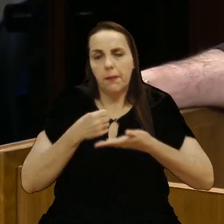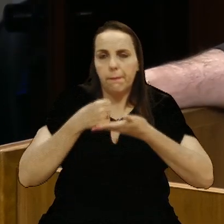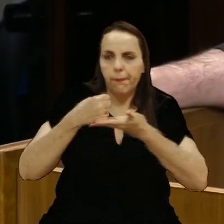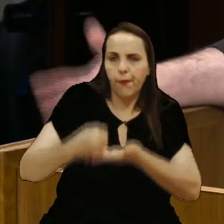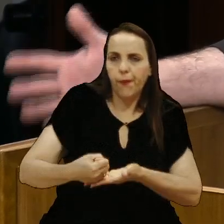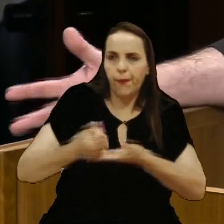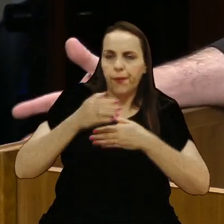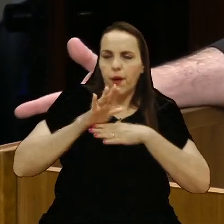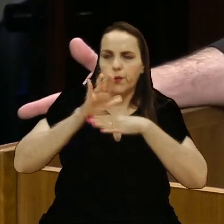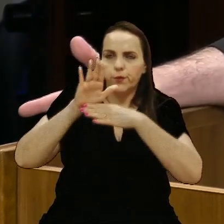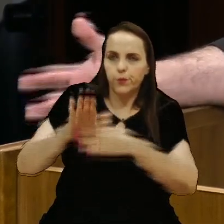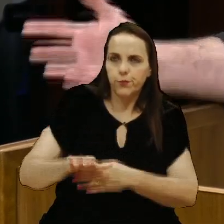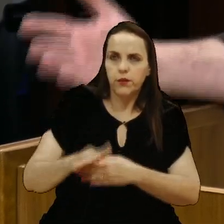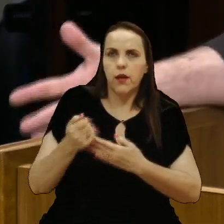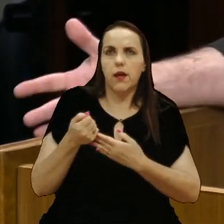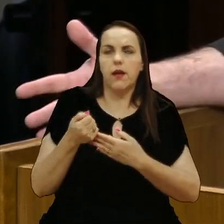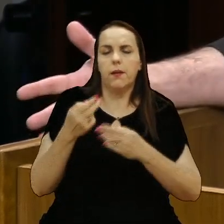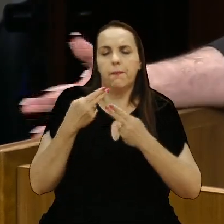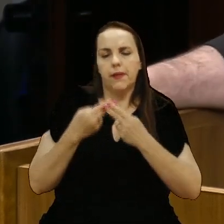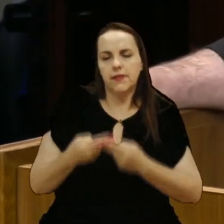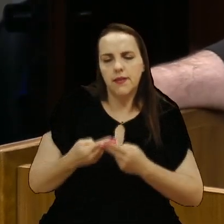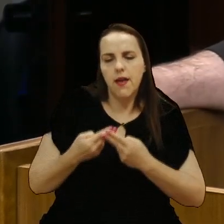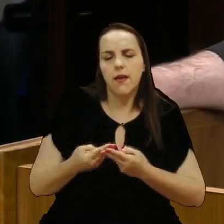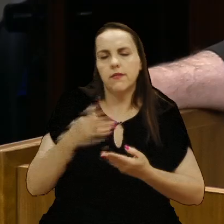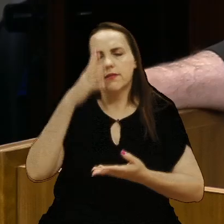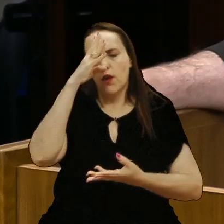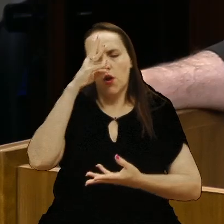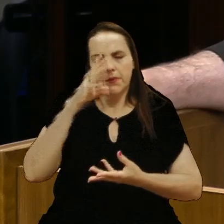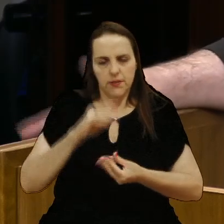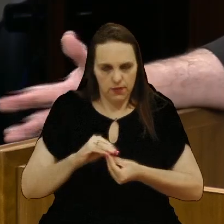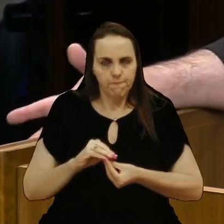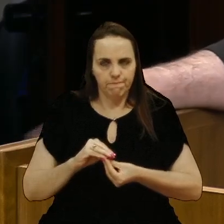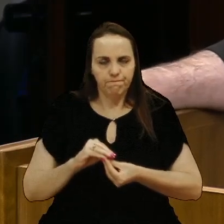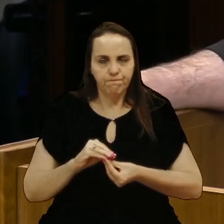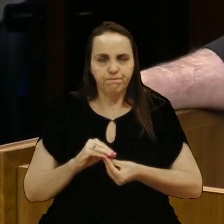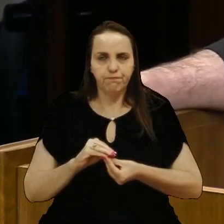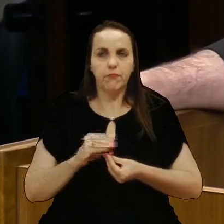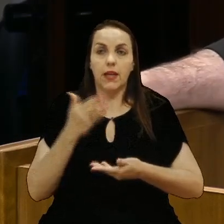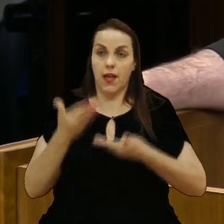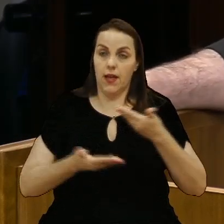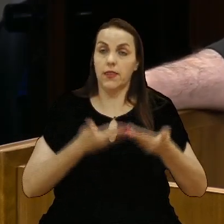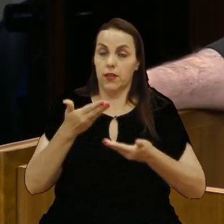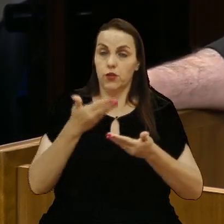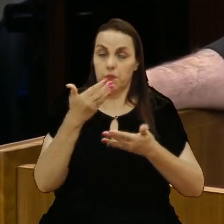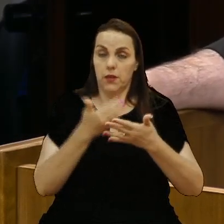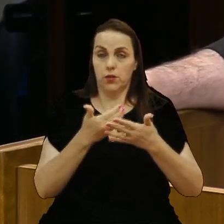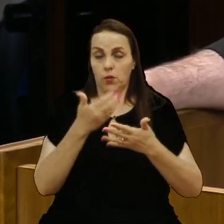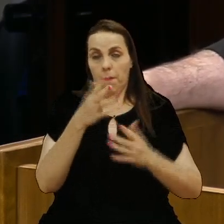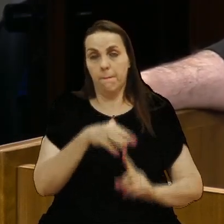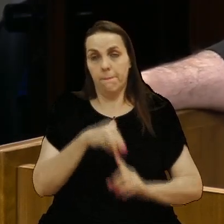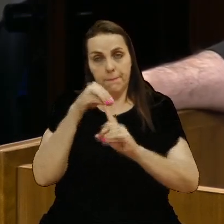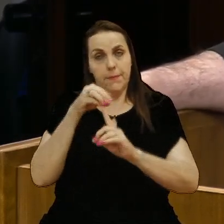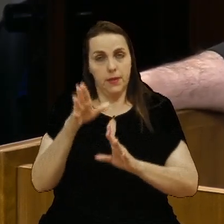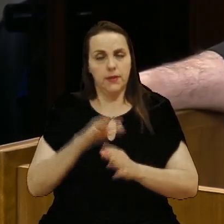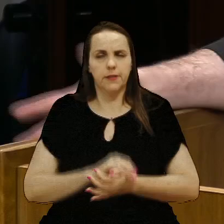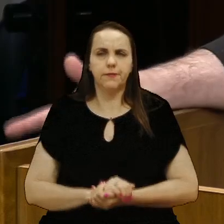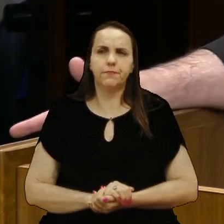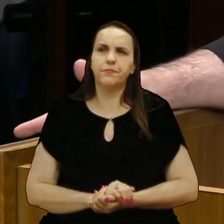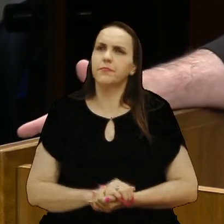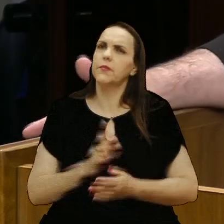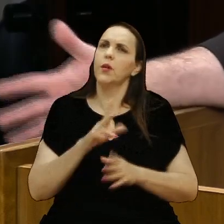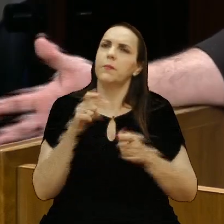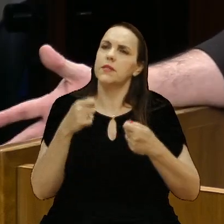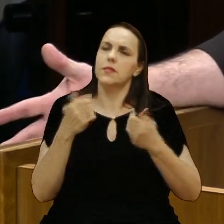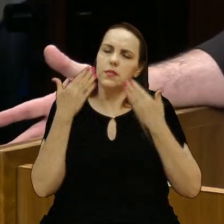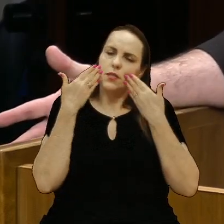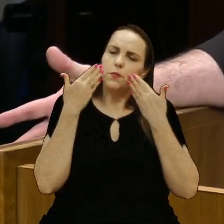de ajuda, paciência, compreensão e de um atendimento prioritário, sem que precisem se